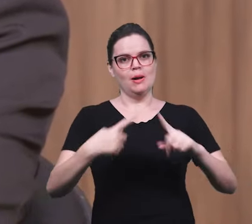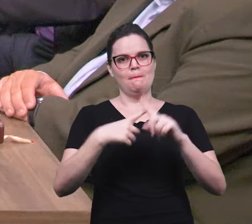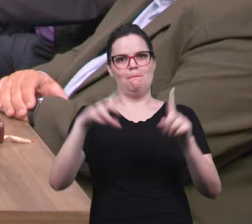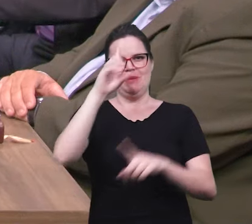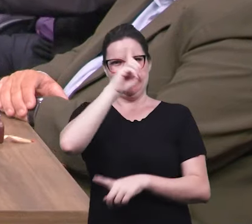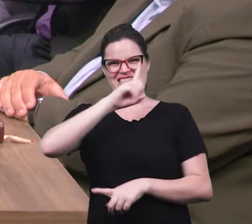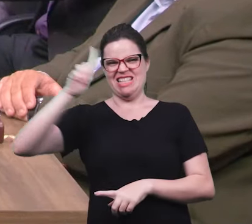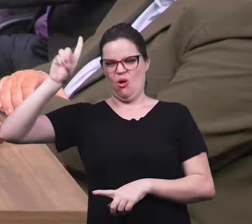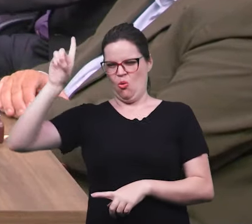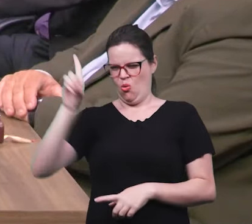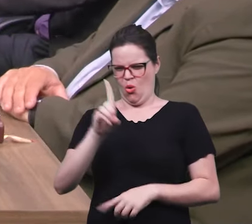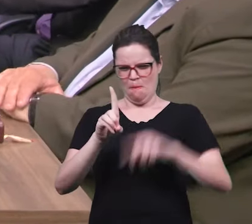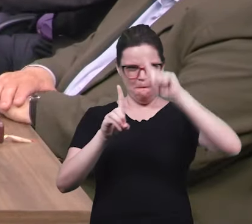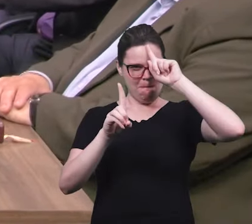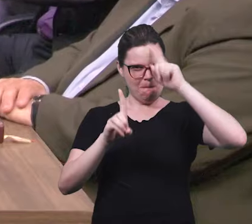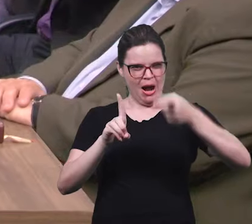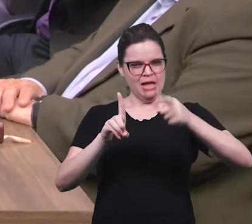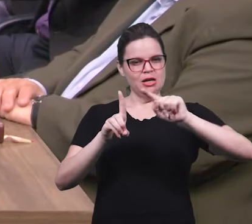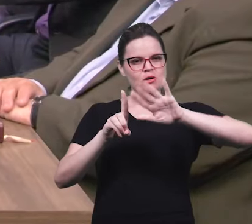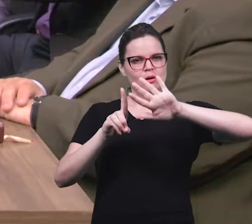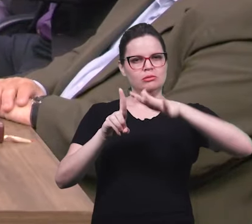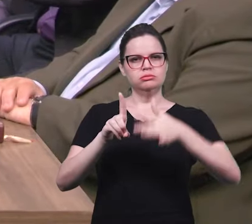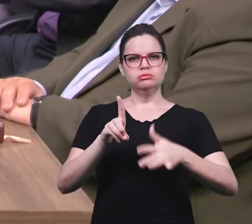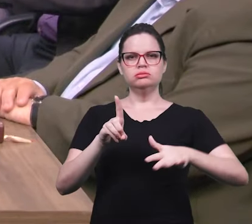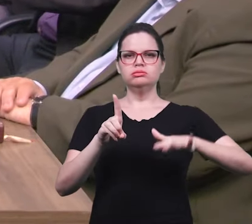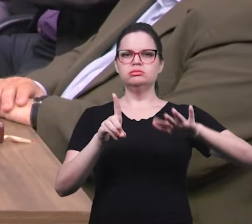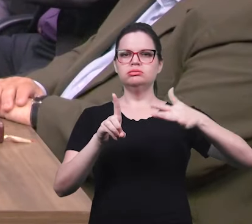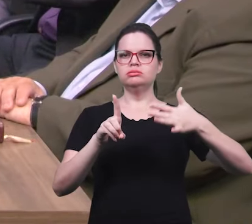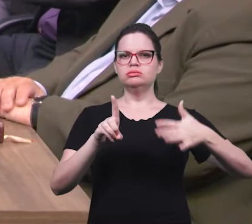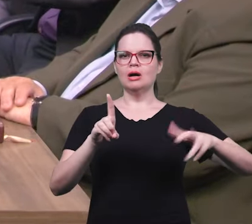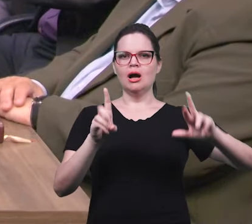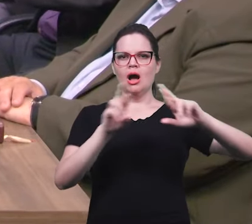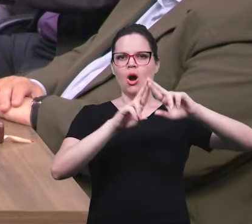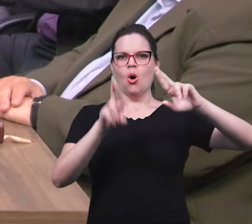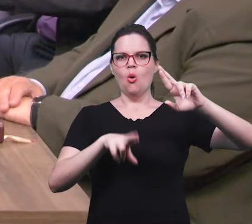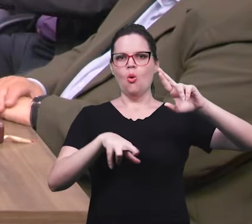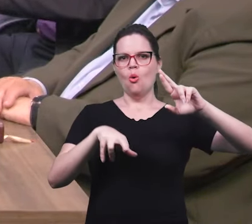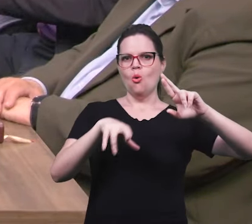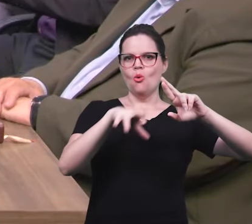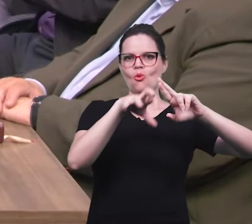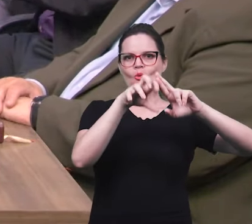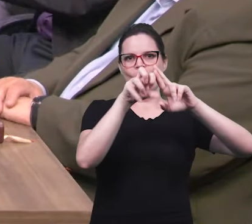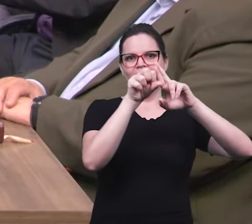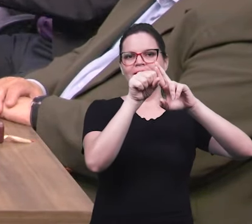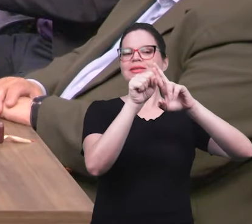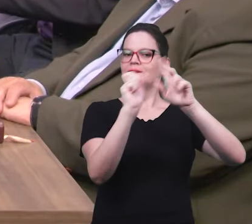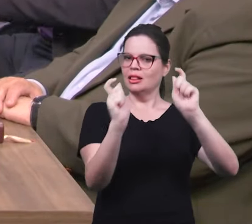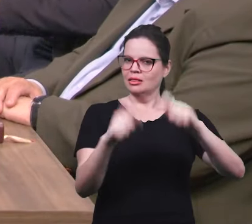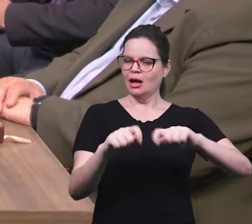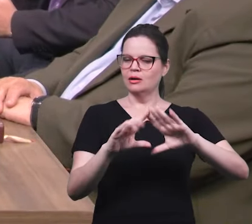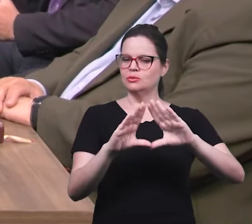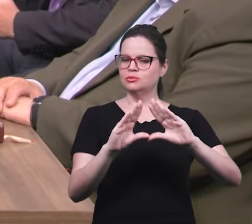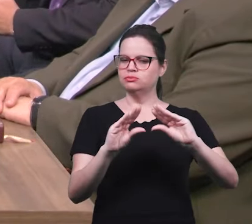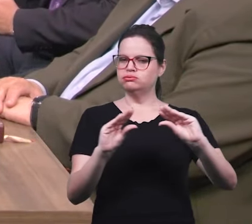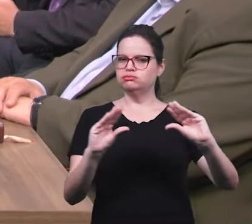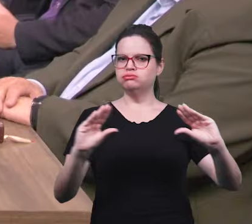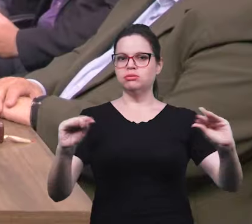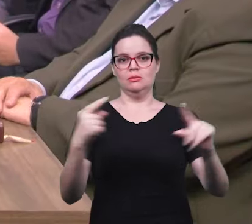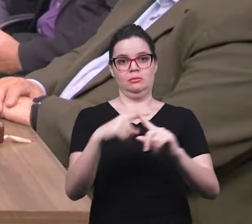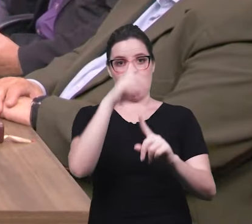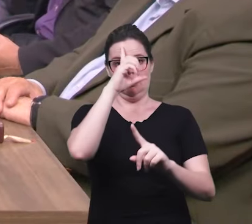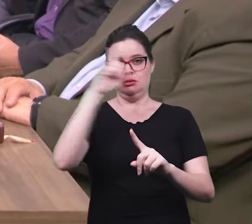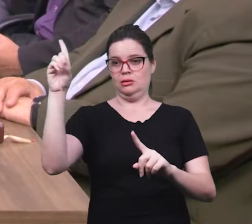Senhor, ele acaba com a tempestade, ele acalma ali a tempestade, porque a palavra do Senhor é poderosa.